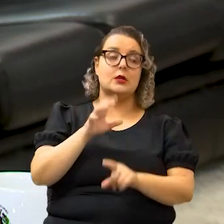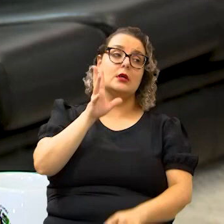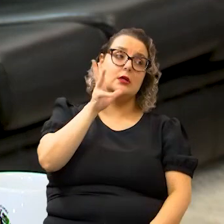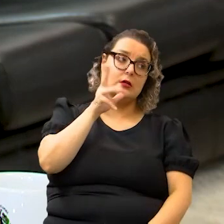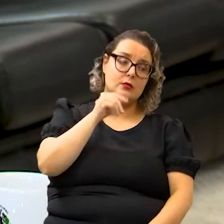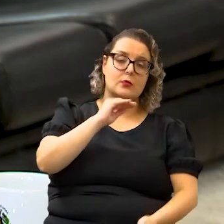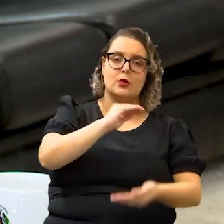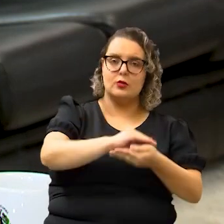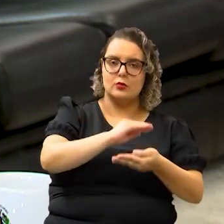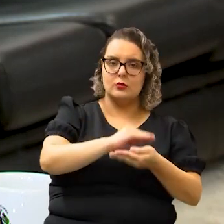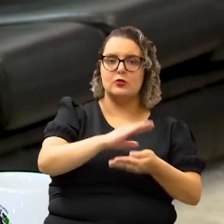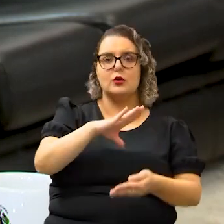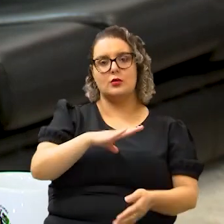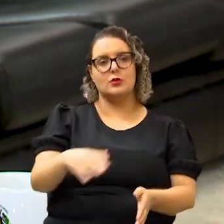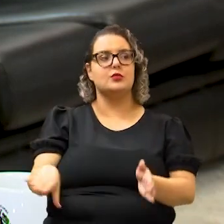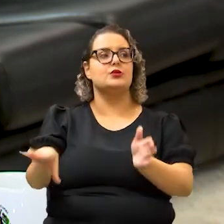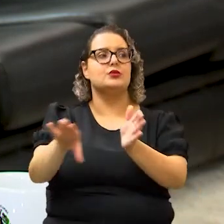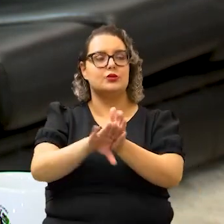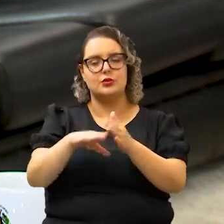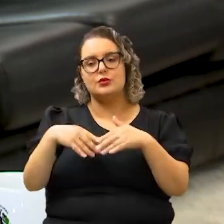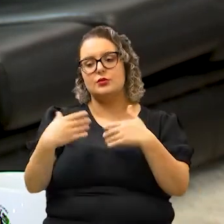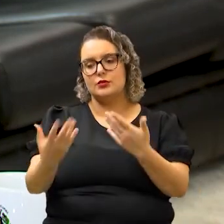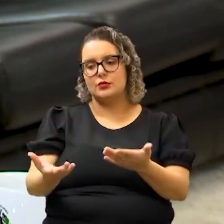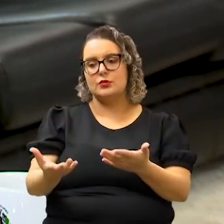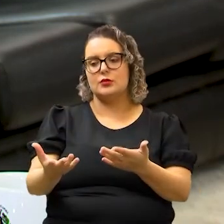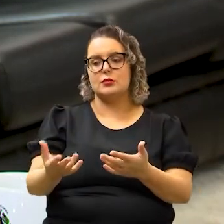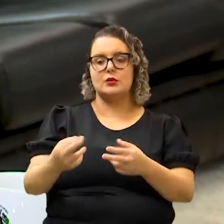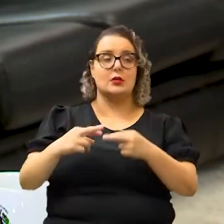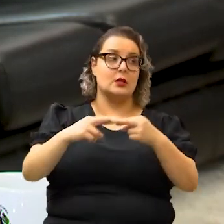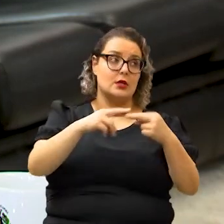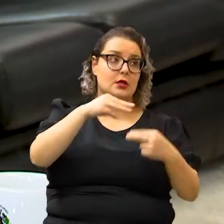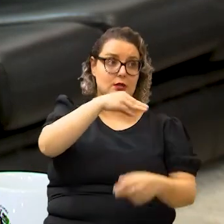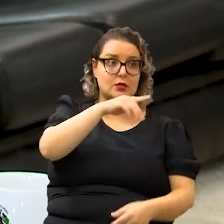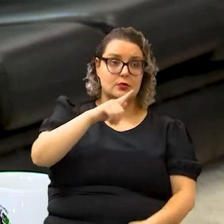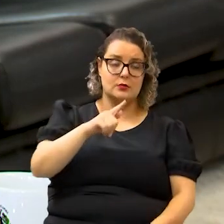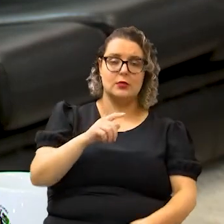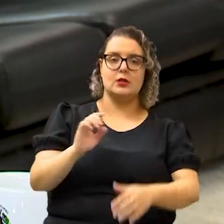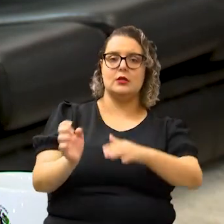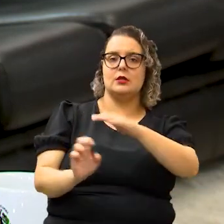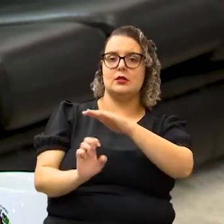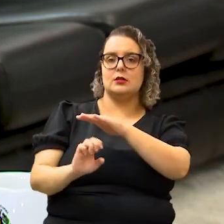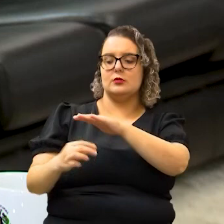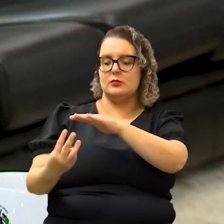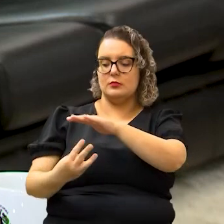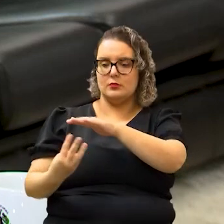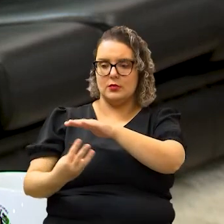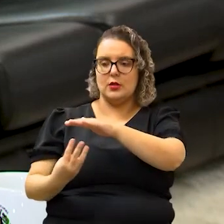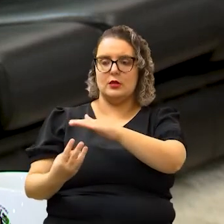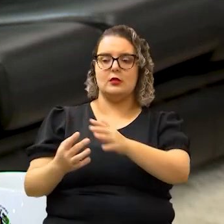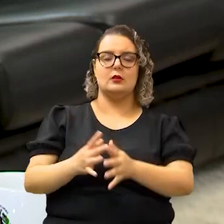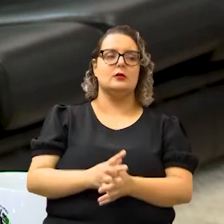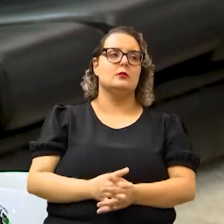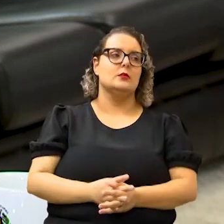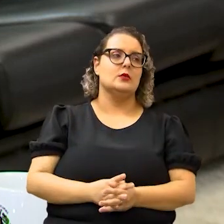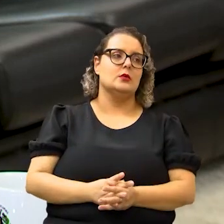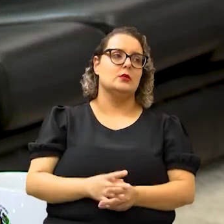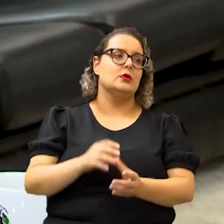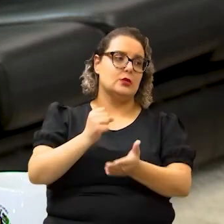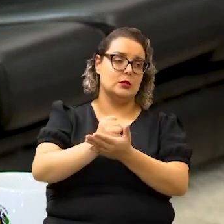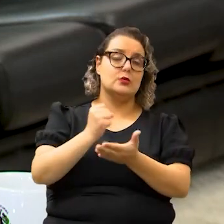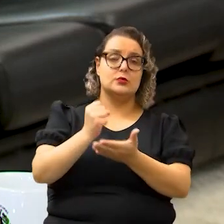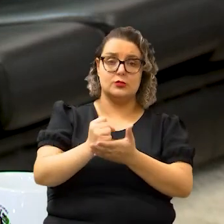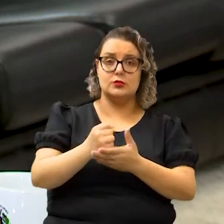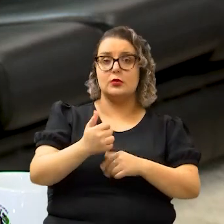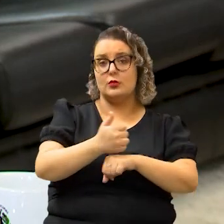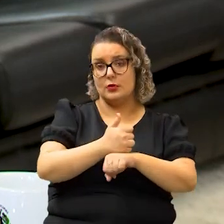também para sair do fundo municipal e chegar através, na rede Mário Gatti, das empresas terceirizadas, né,